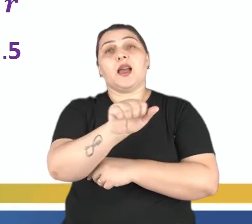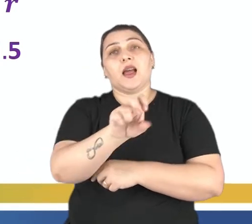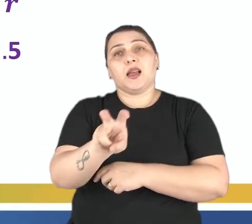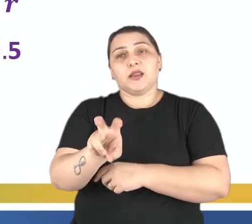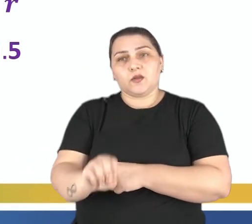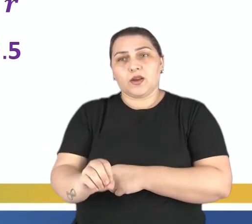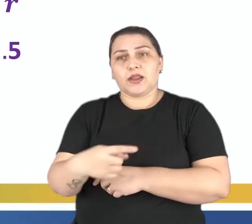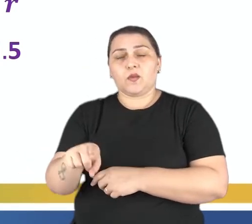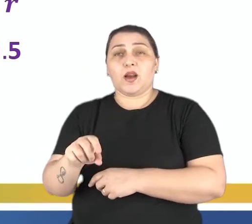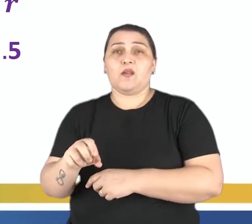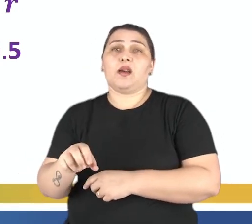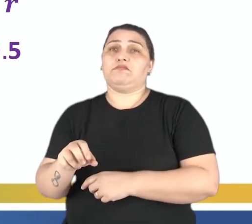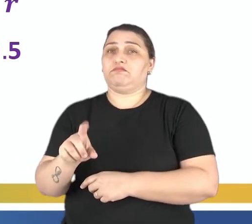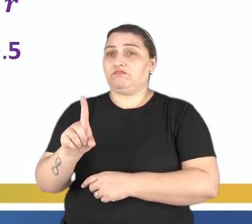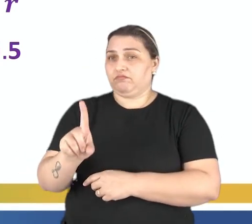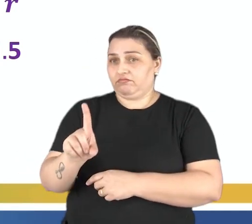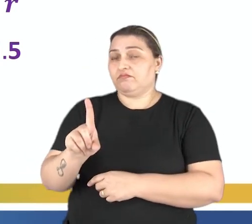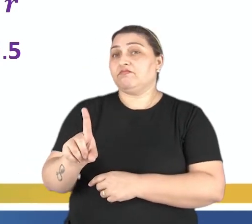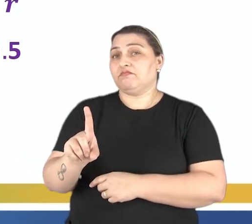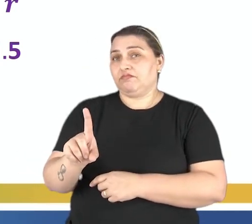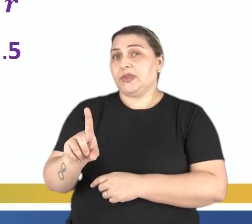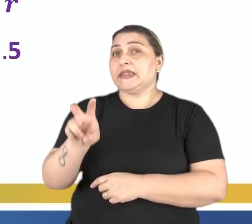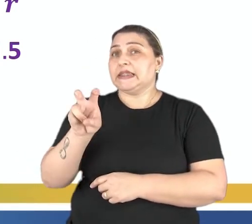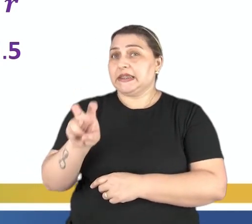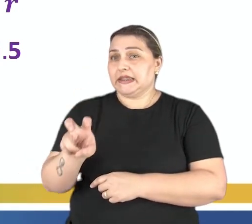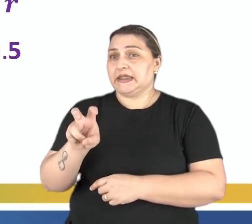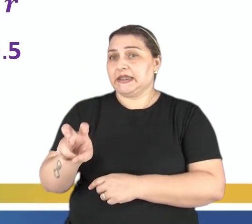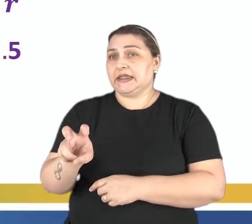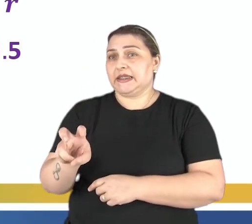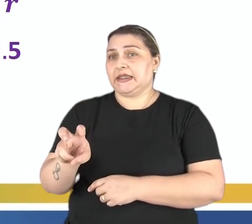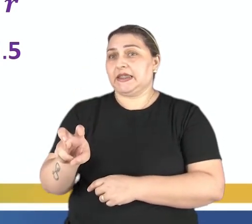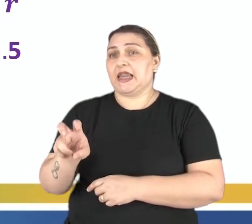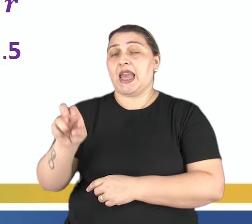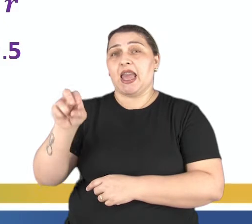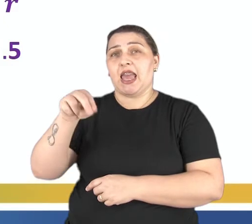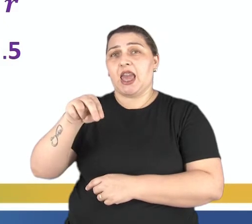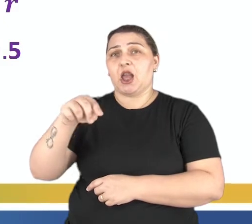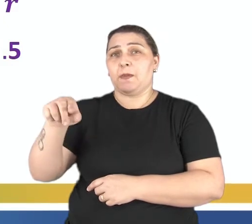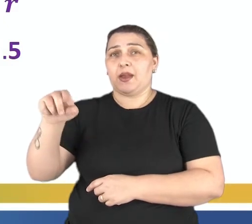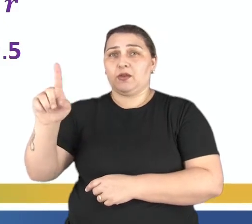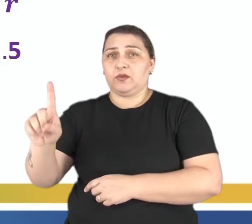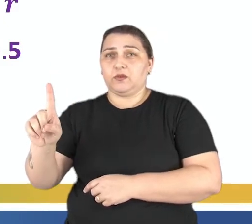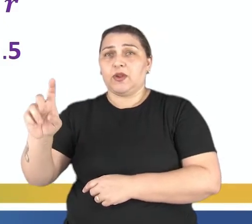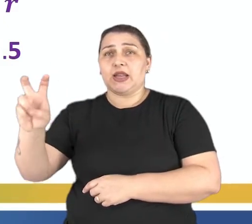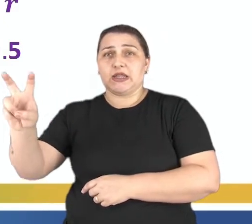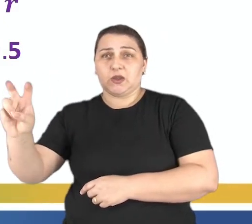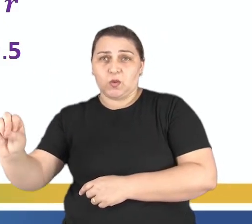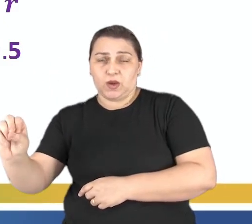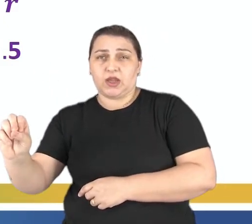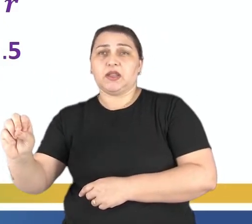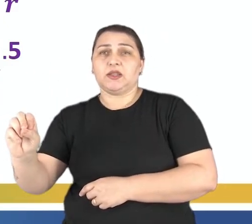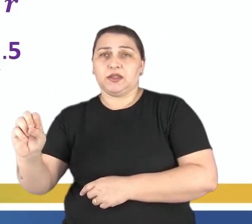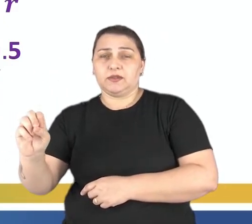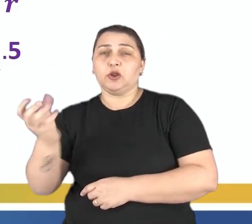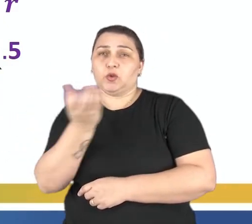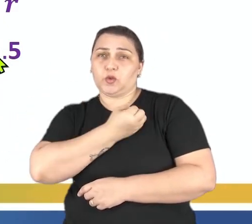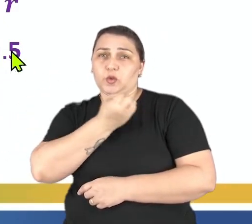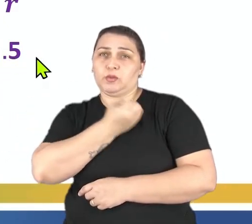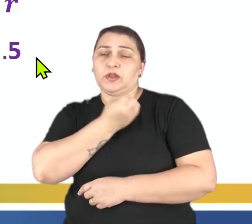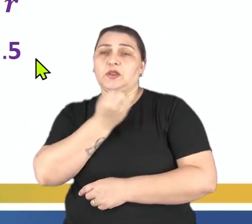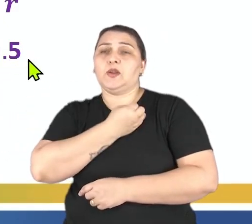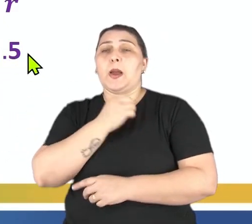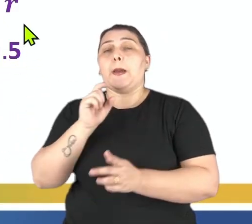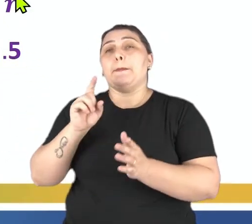A50 é igual a 1, que no caso é 5, N menos 1, N é 50, que são 50 termos, menos